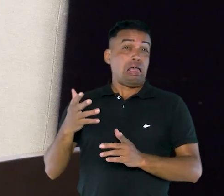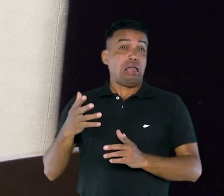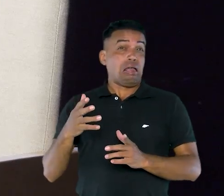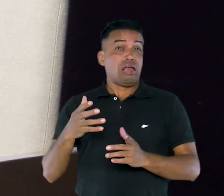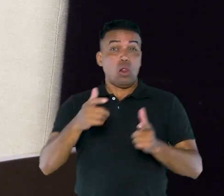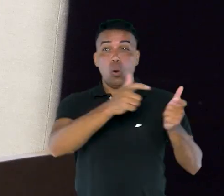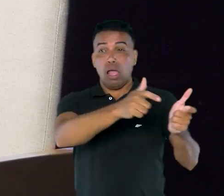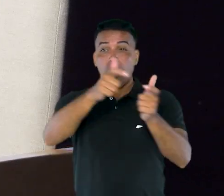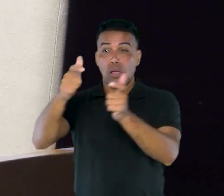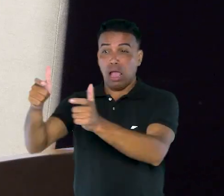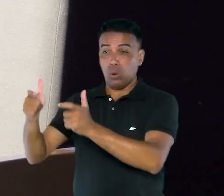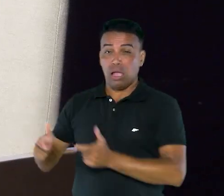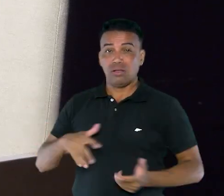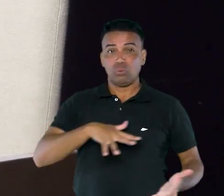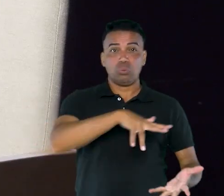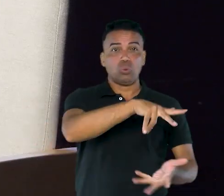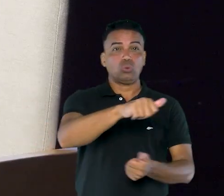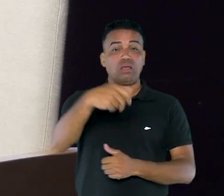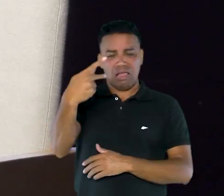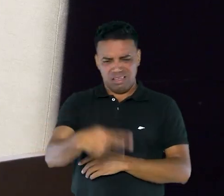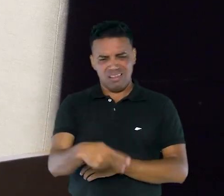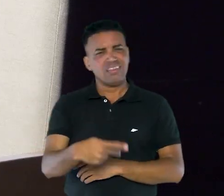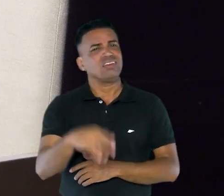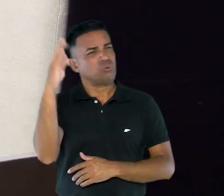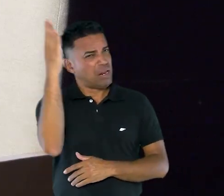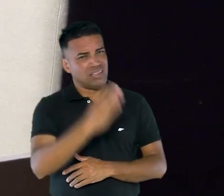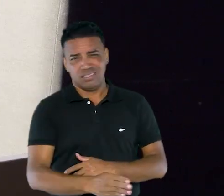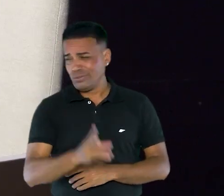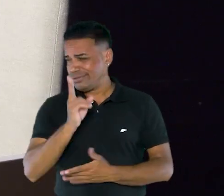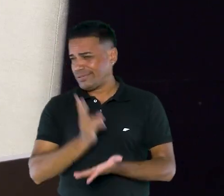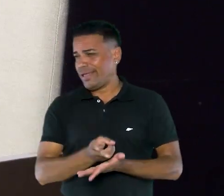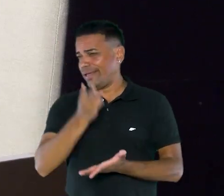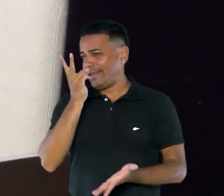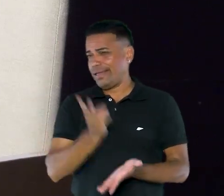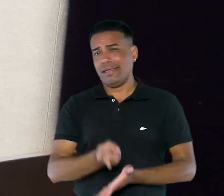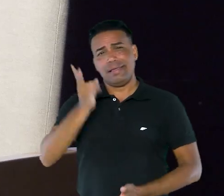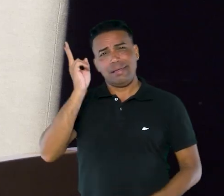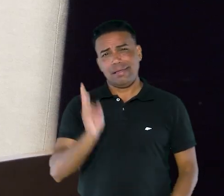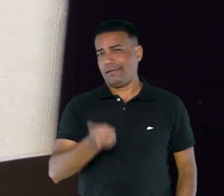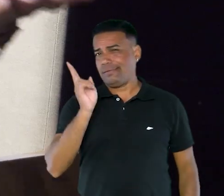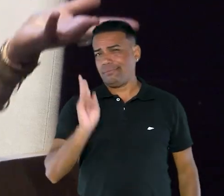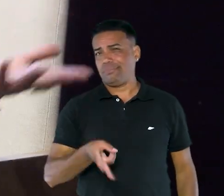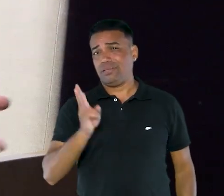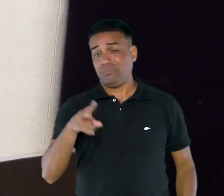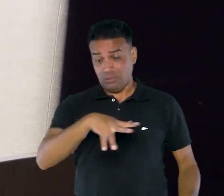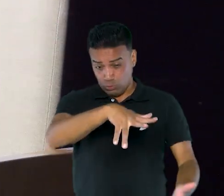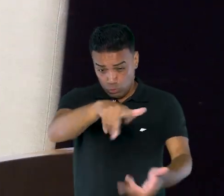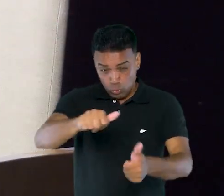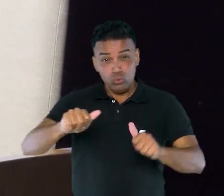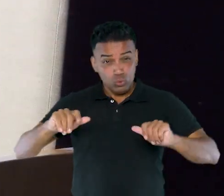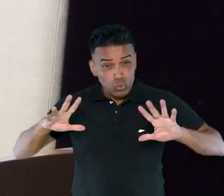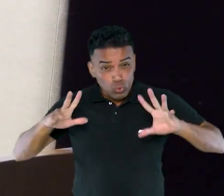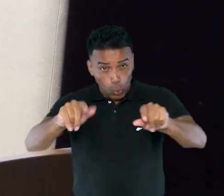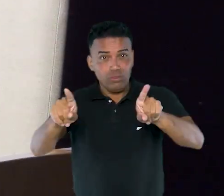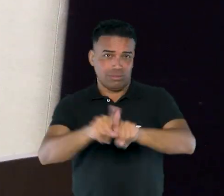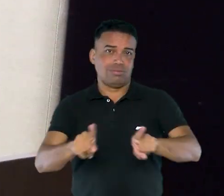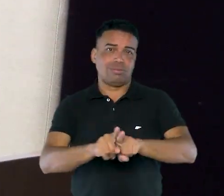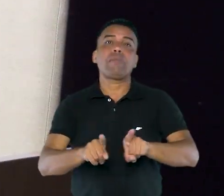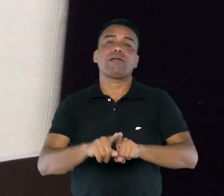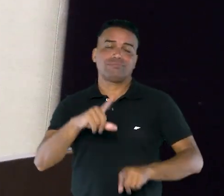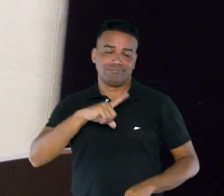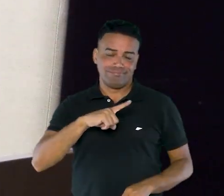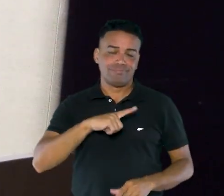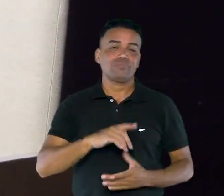vários lugares do planeta. Aqui sempre foram, né? Não é novidade para ninguém, mas no mundo todo, e cada